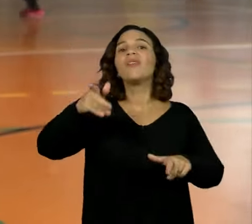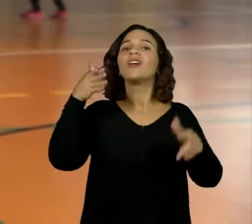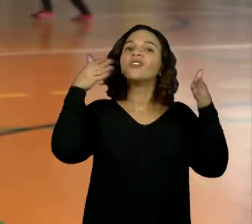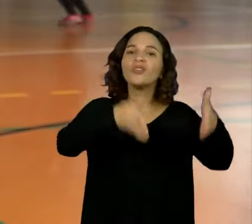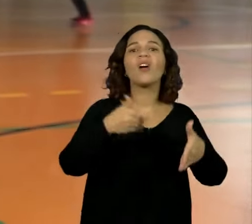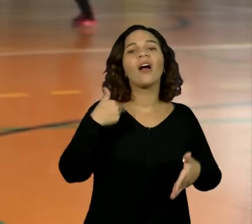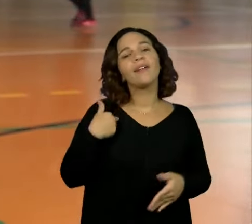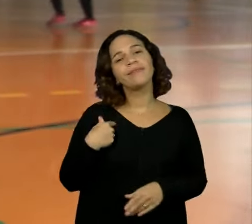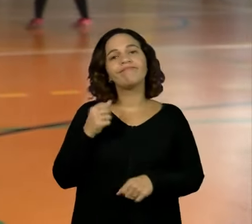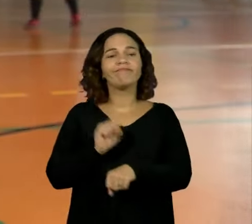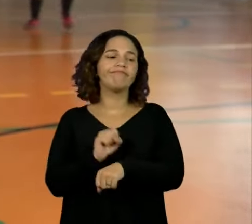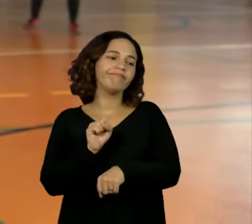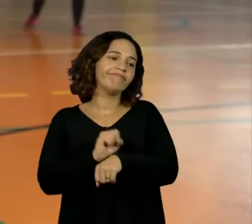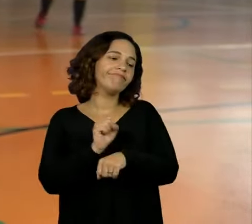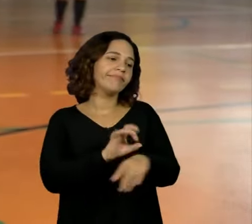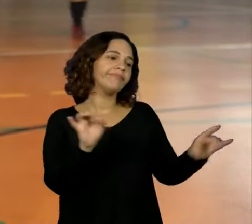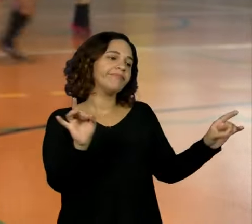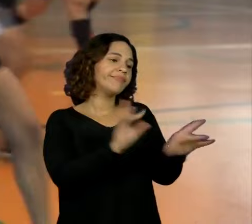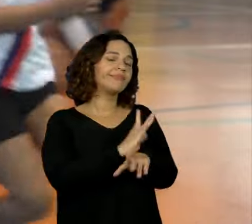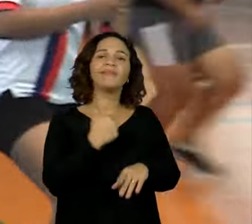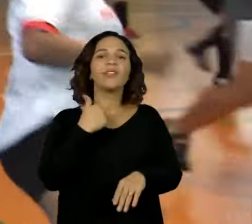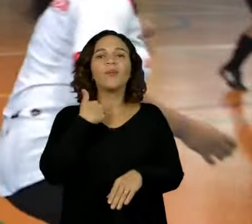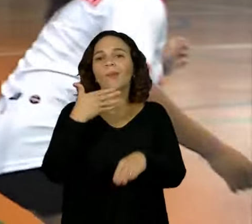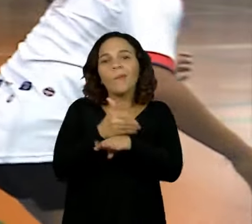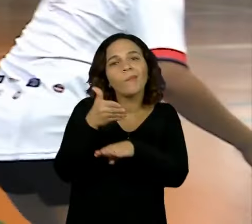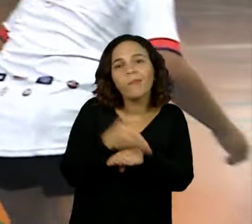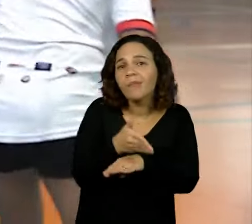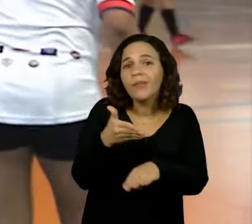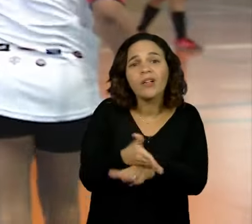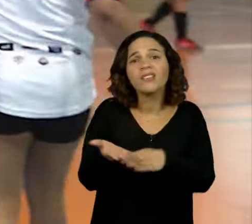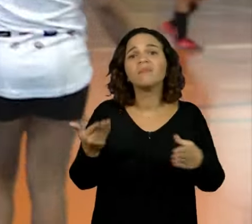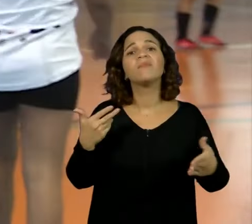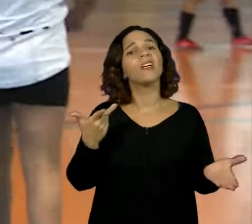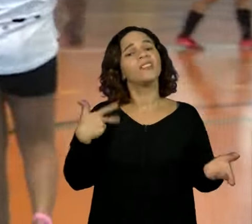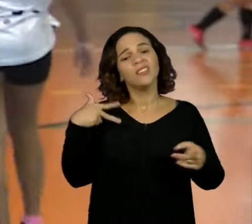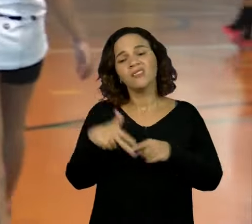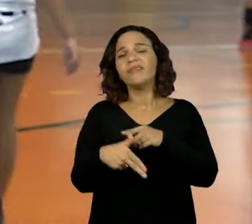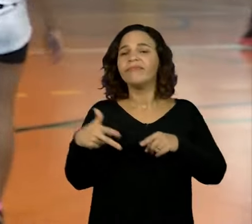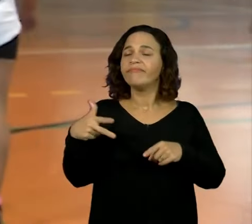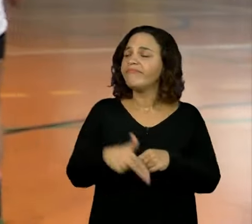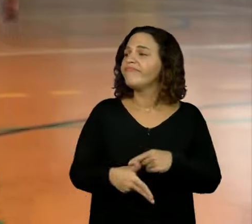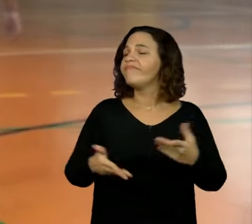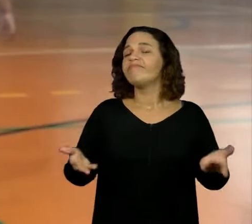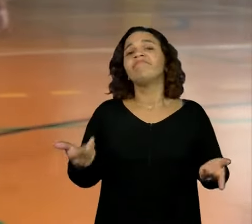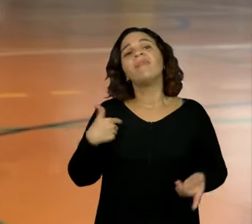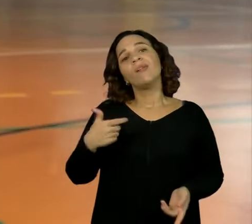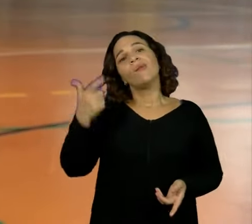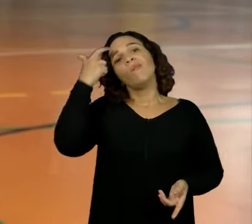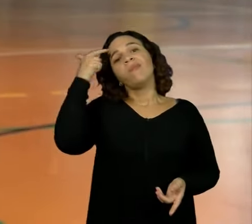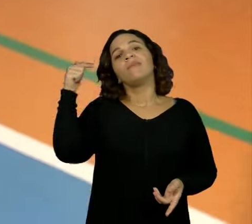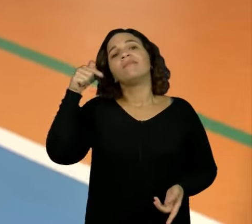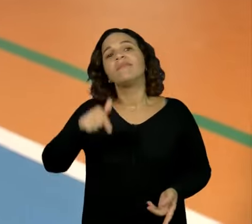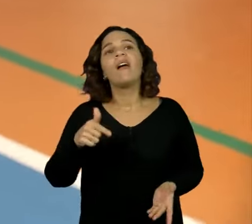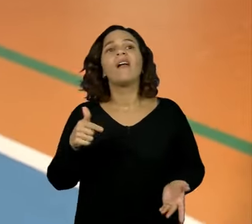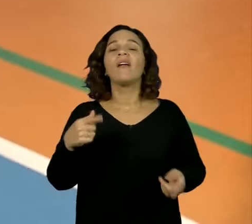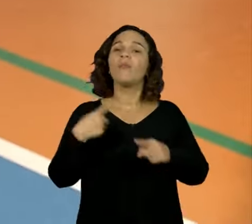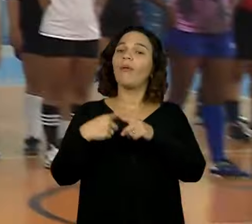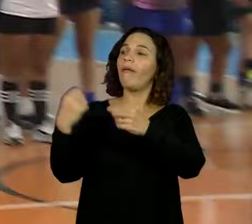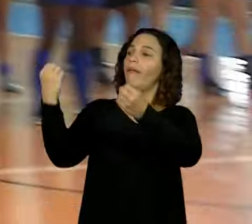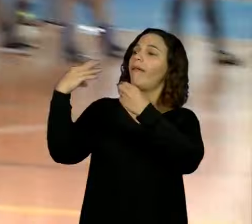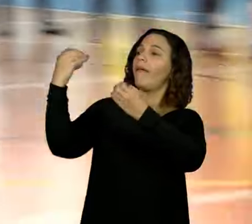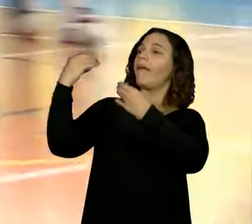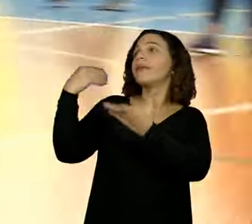lá esperando acabar o jogo, porque eu não podia fazer, né? Não podia participar. Porque eu sempre acreditei nisso, que ela sempre me passou isso,